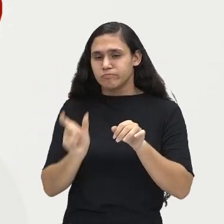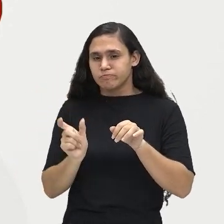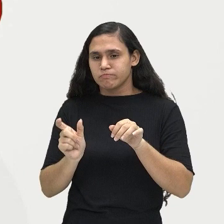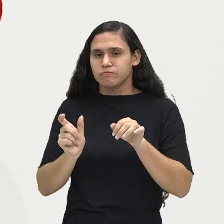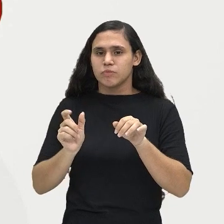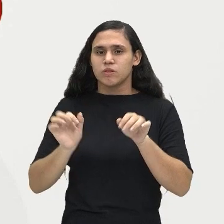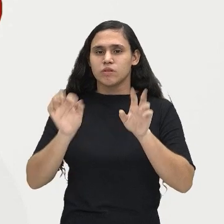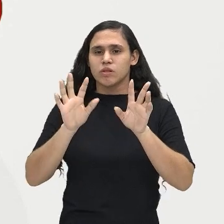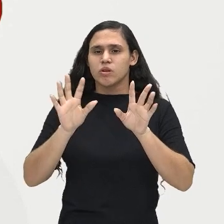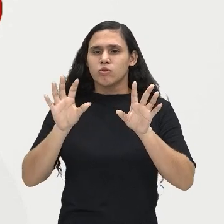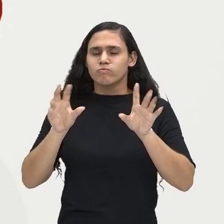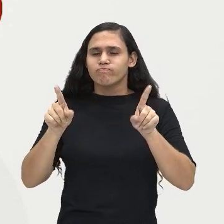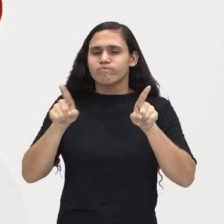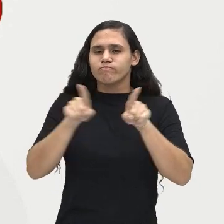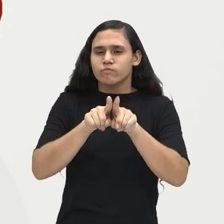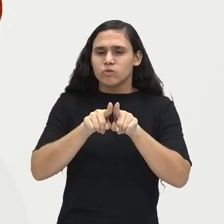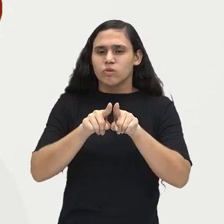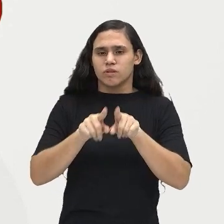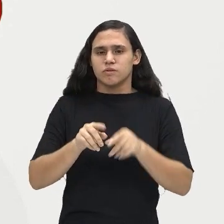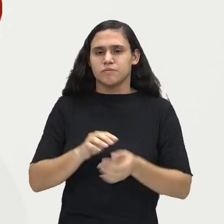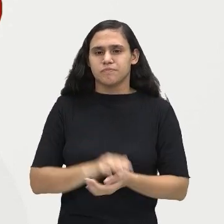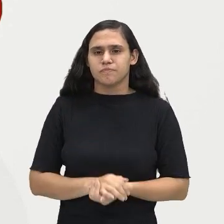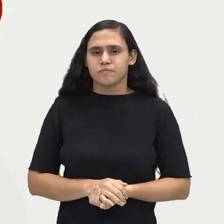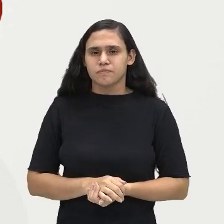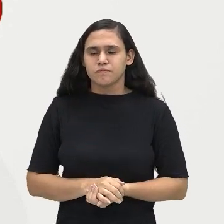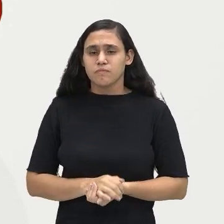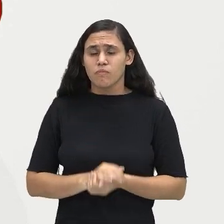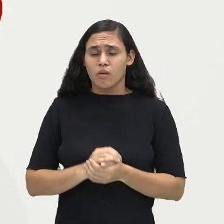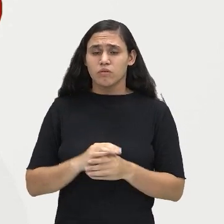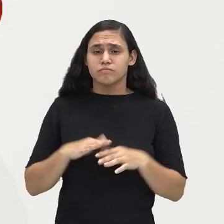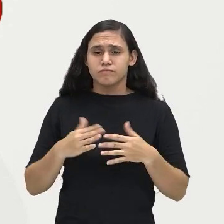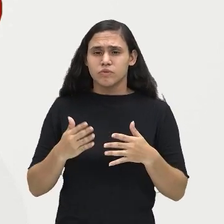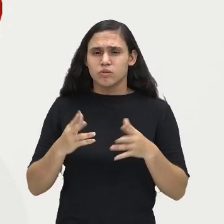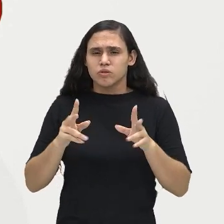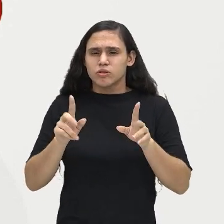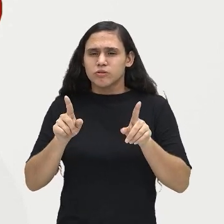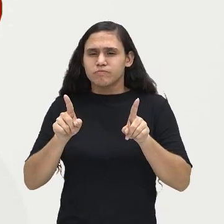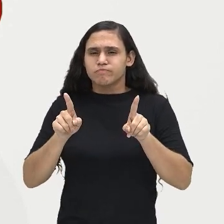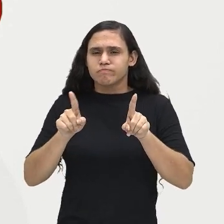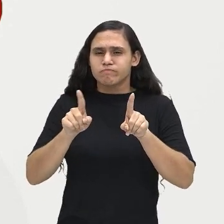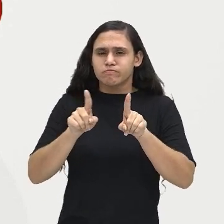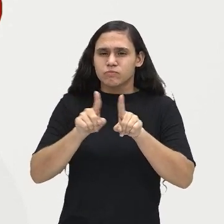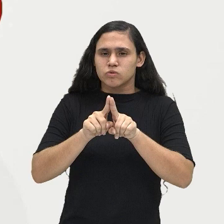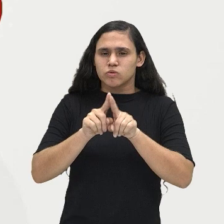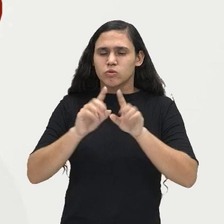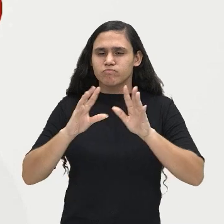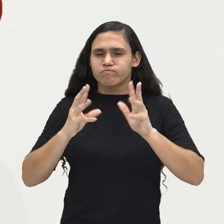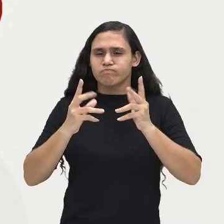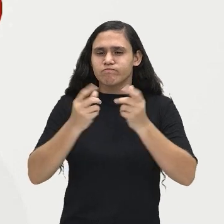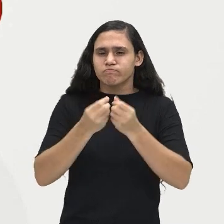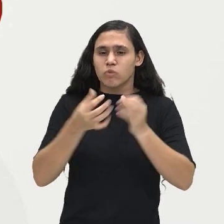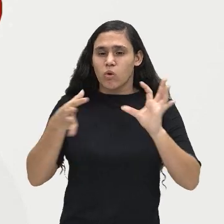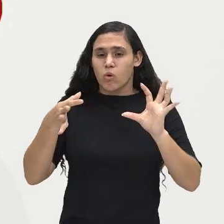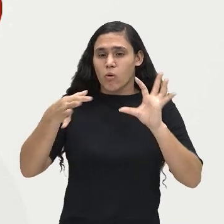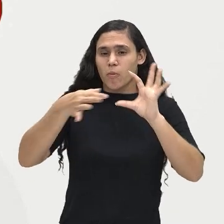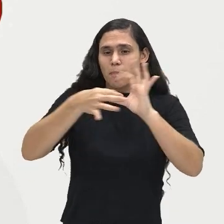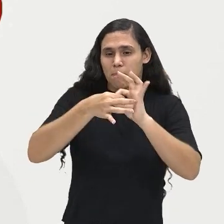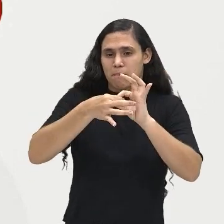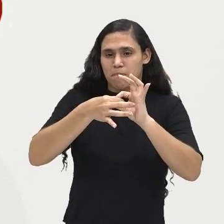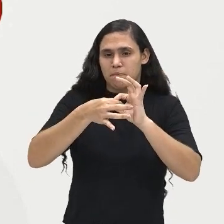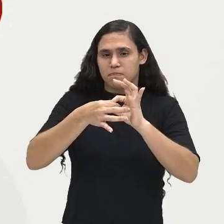semelhantes, tá legal? E claro, juntando os dois, né? Forma o todo, né? Dividido